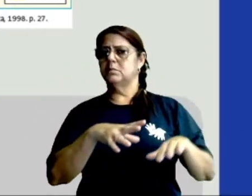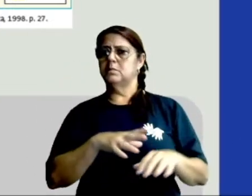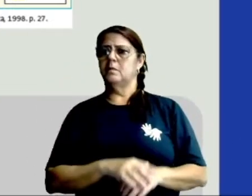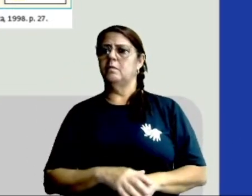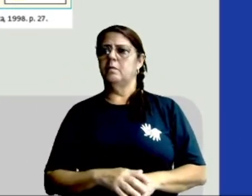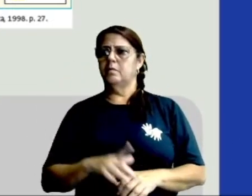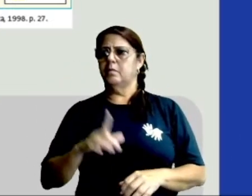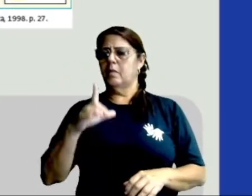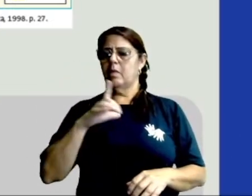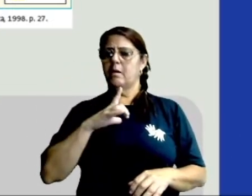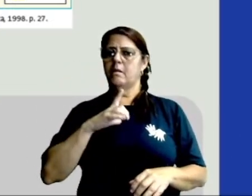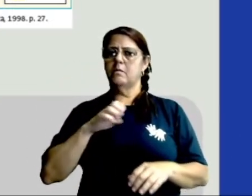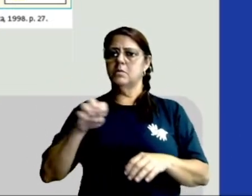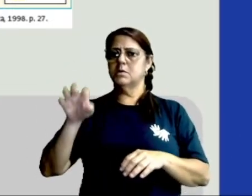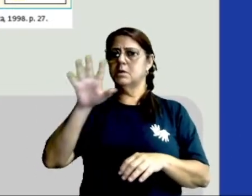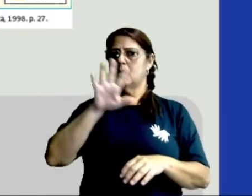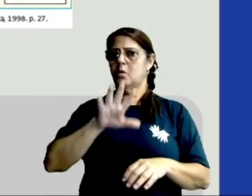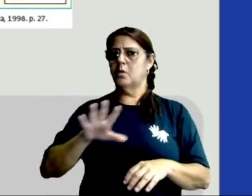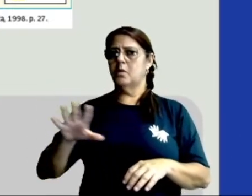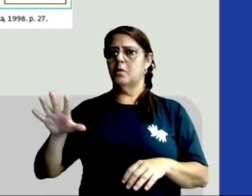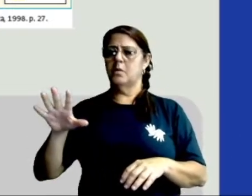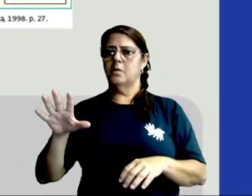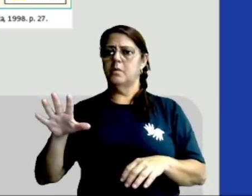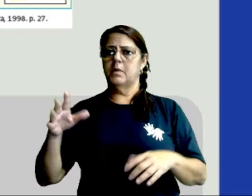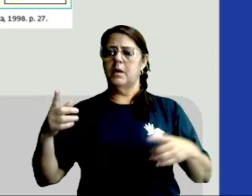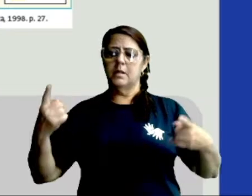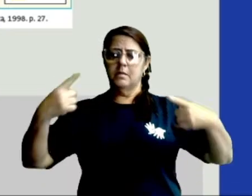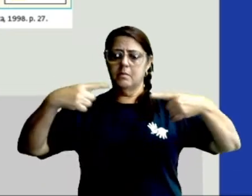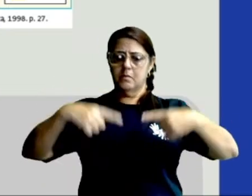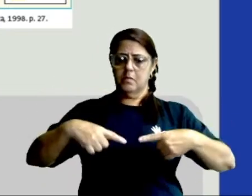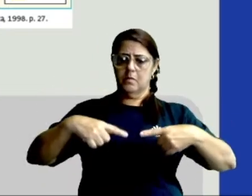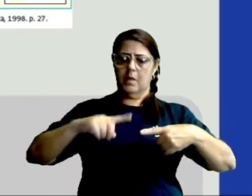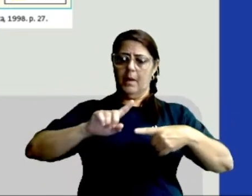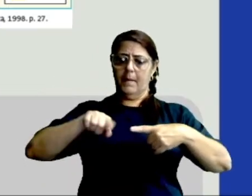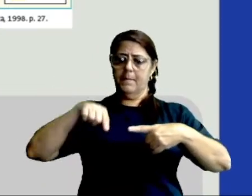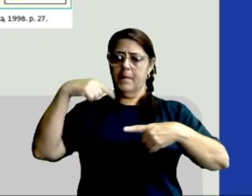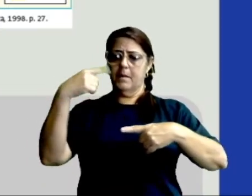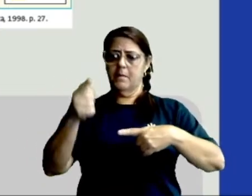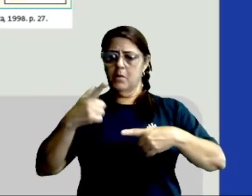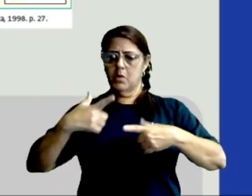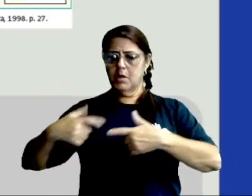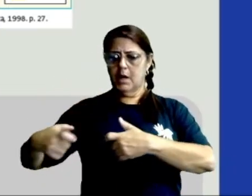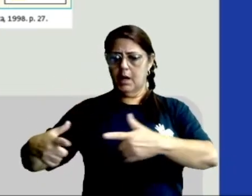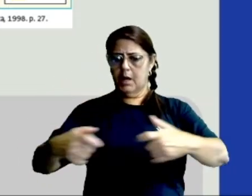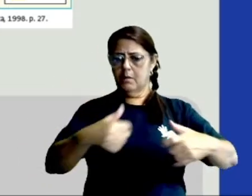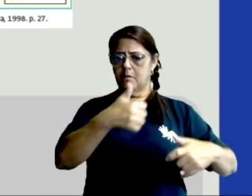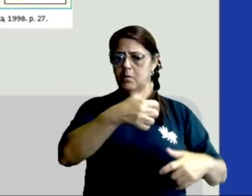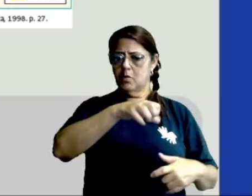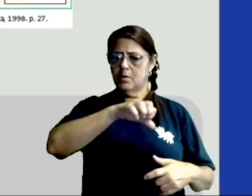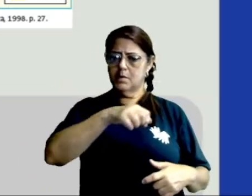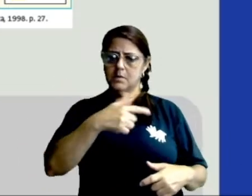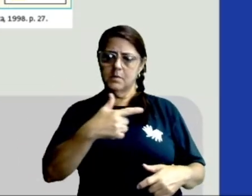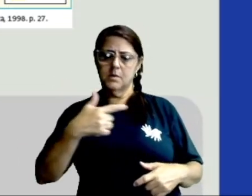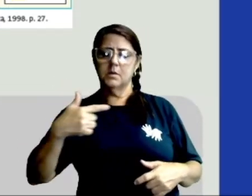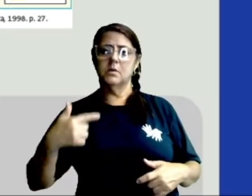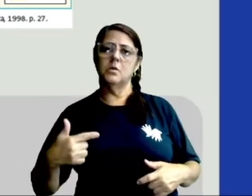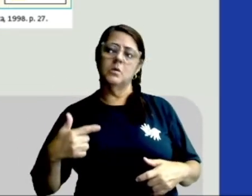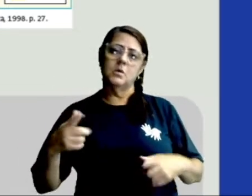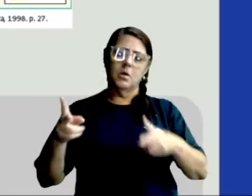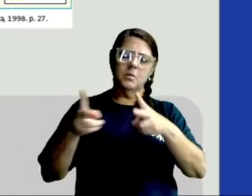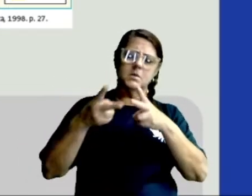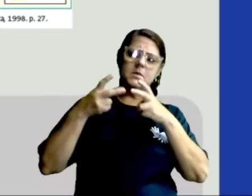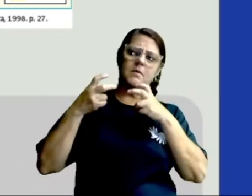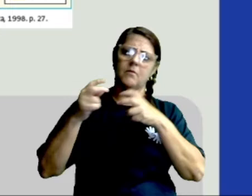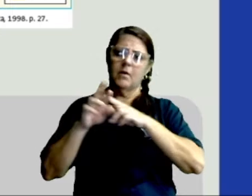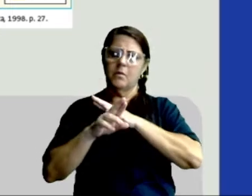aí nós temos a Europa, a divisão política, no pós-guerra em 1922. E aí a gente já pode